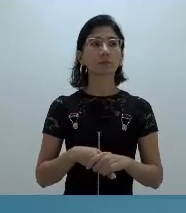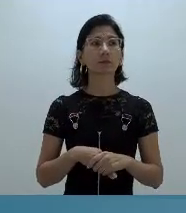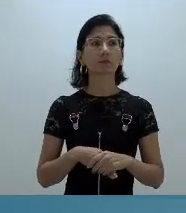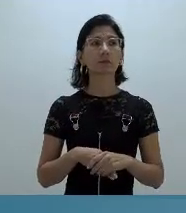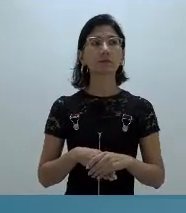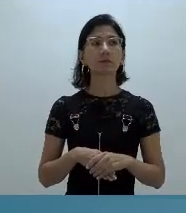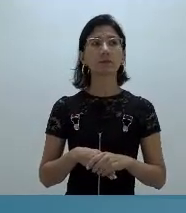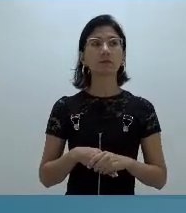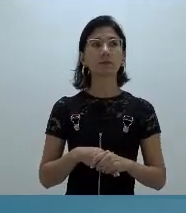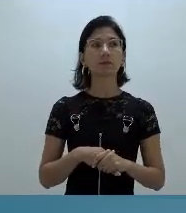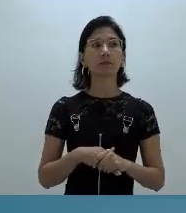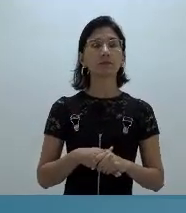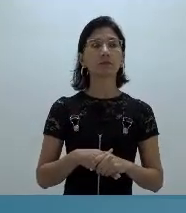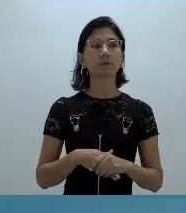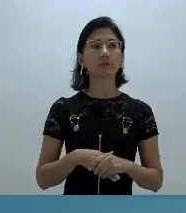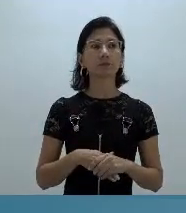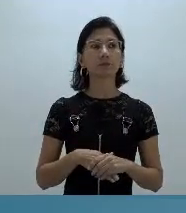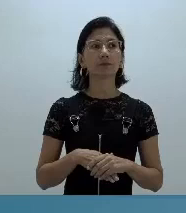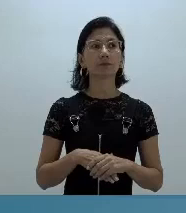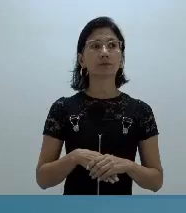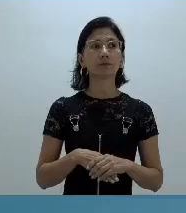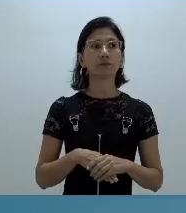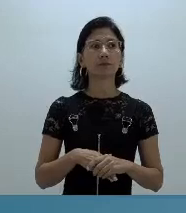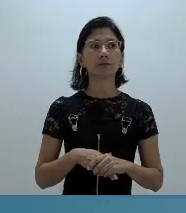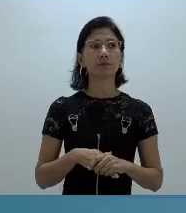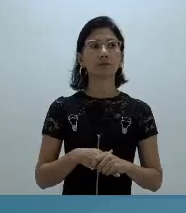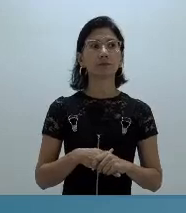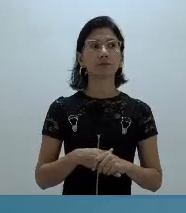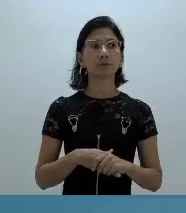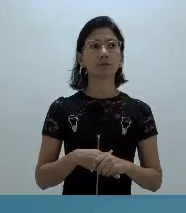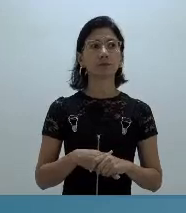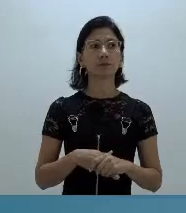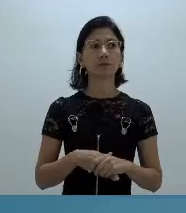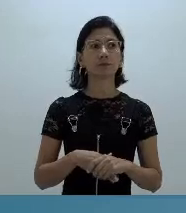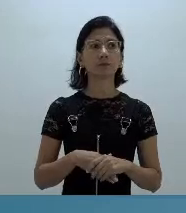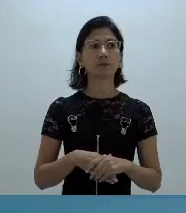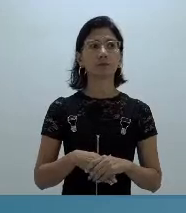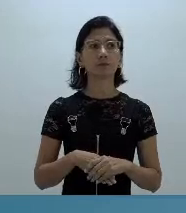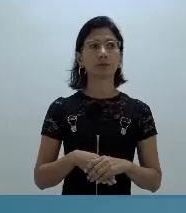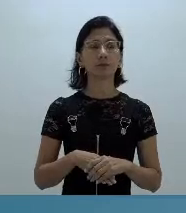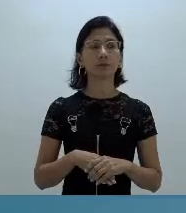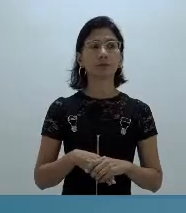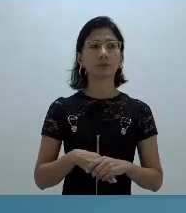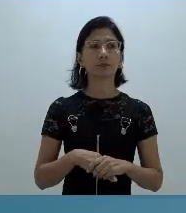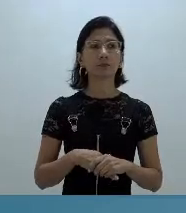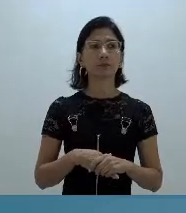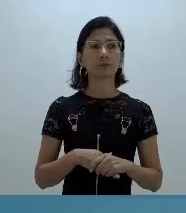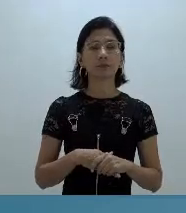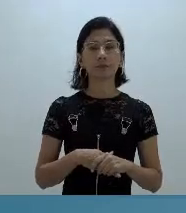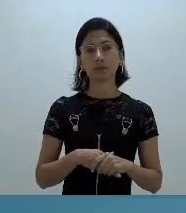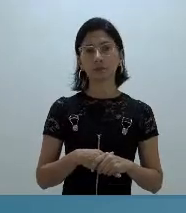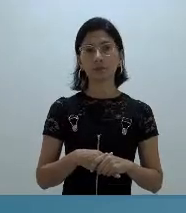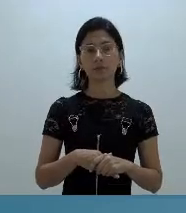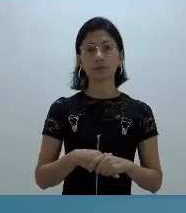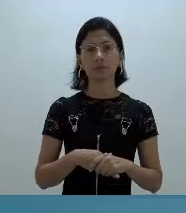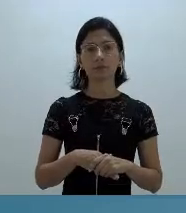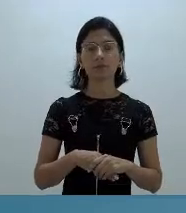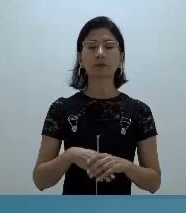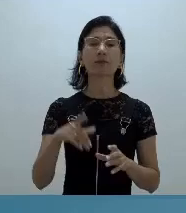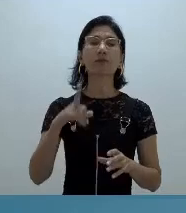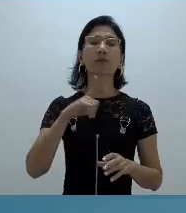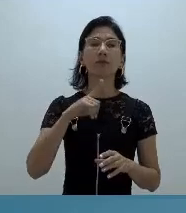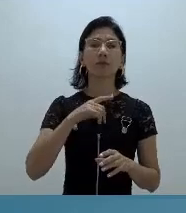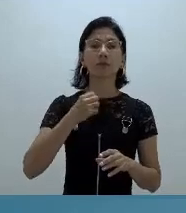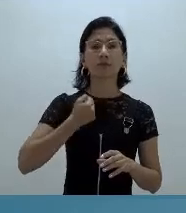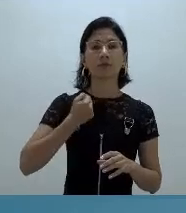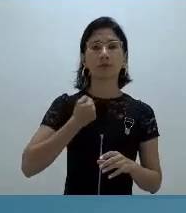convalidou a condenação em honorários advocatícios, subverteu o próprio artigo 85, parágrafo 1º do CPC, que traz